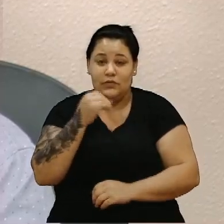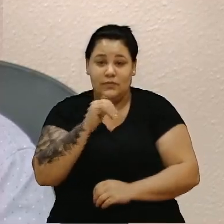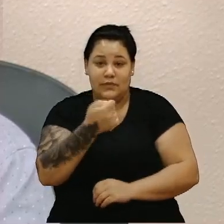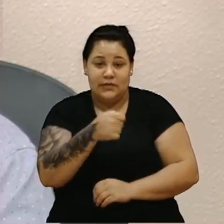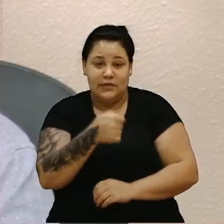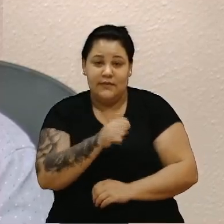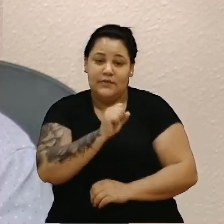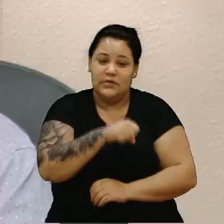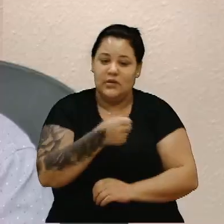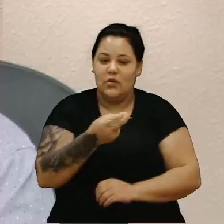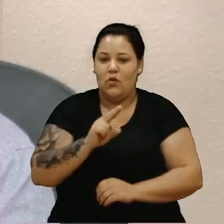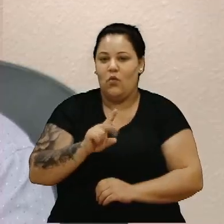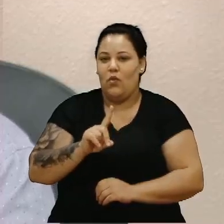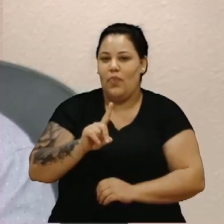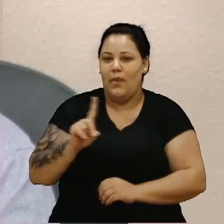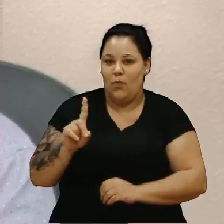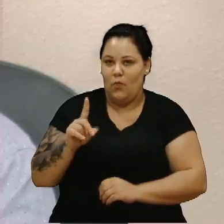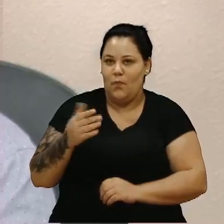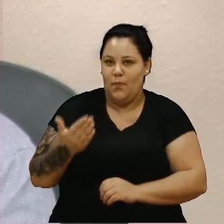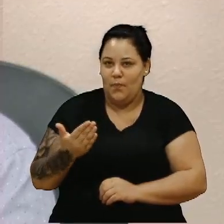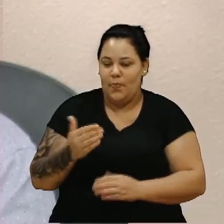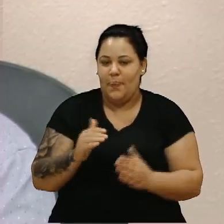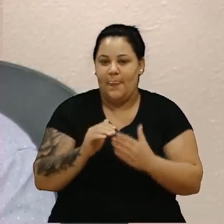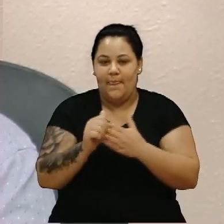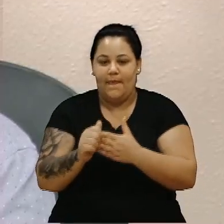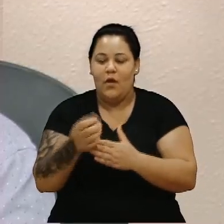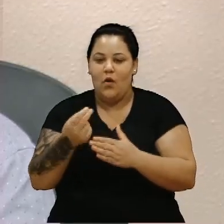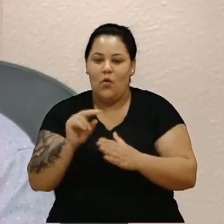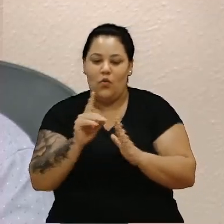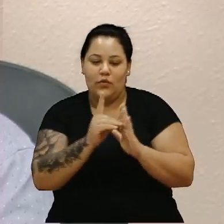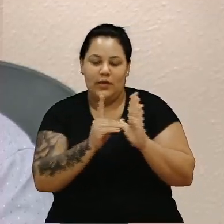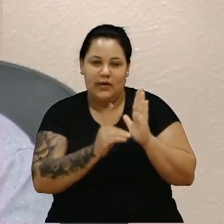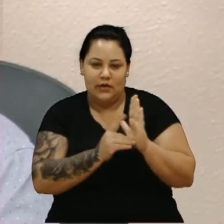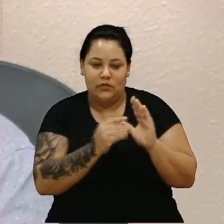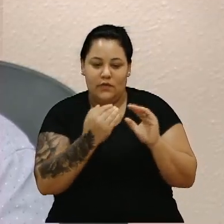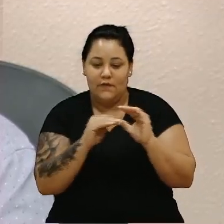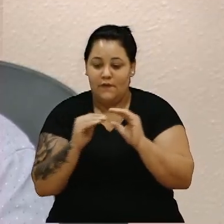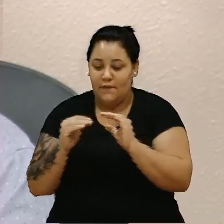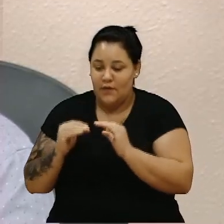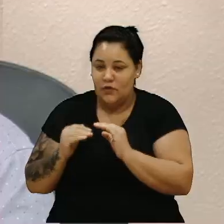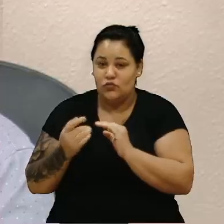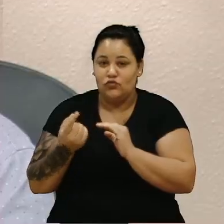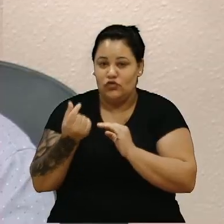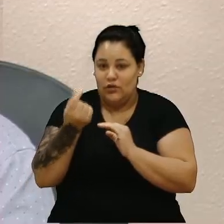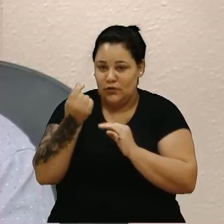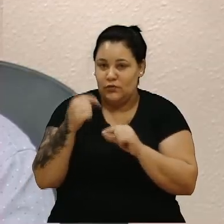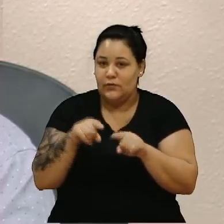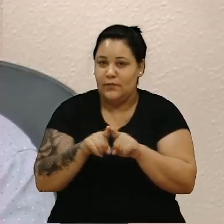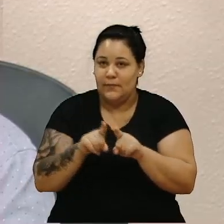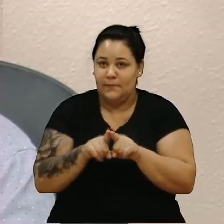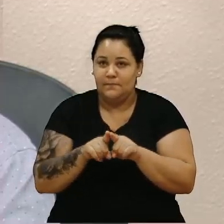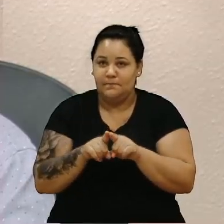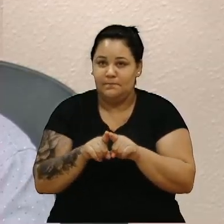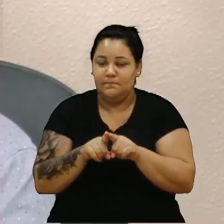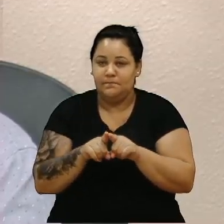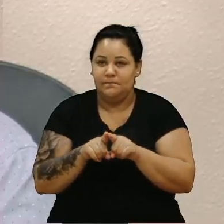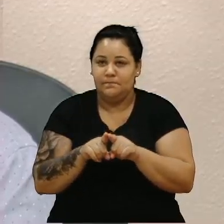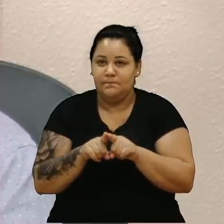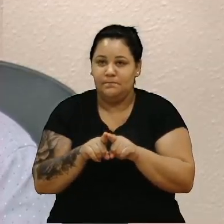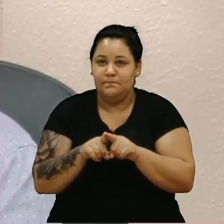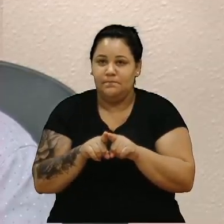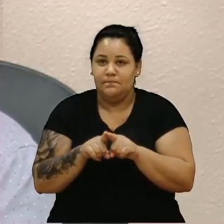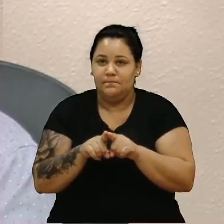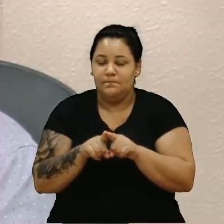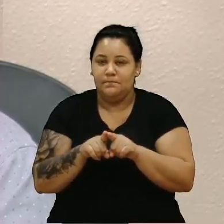ou não de legislação ordinária ou regulamentação por decreto de destinação de verba para subsídio público, que